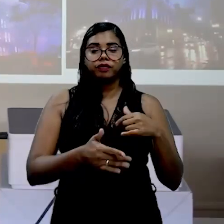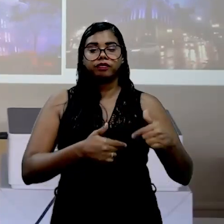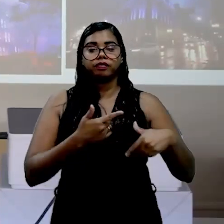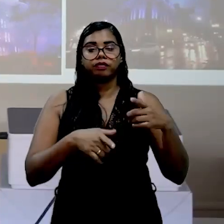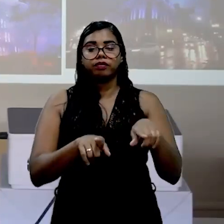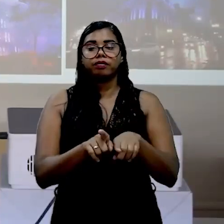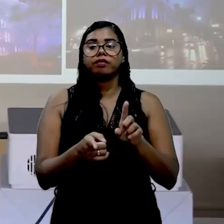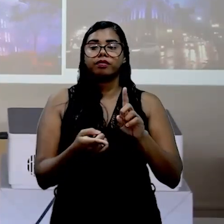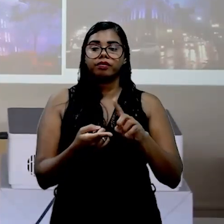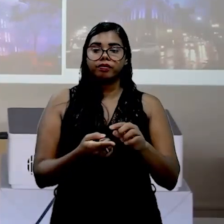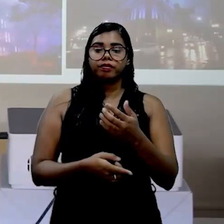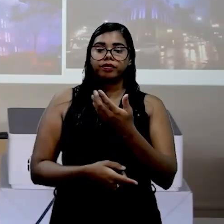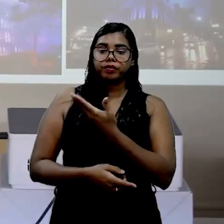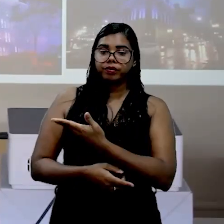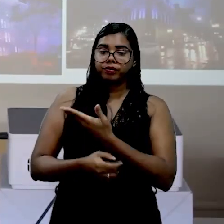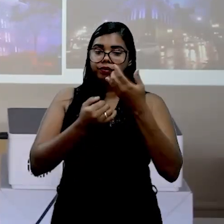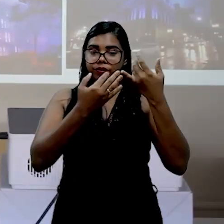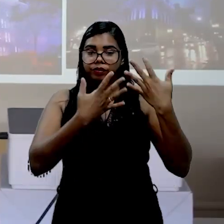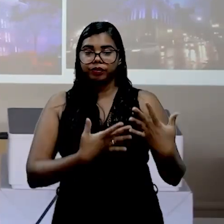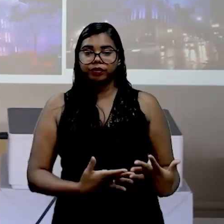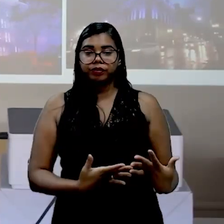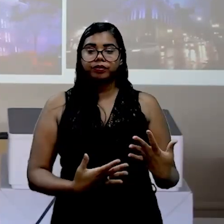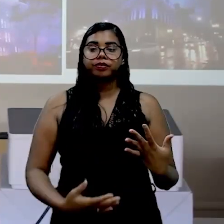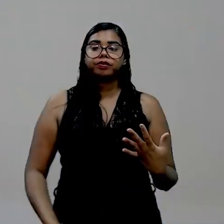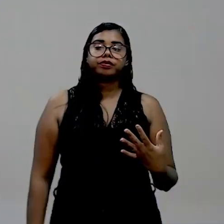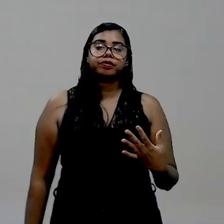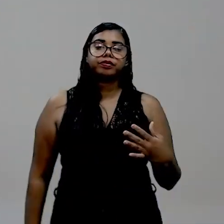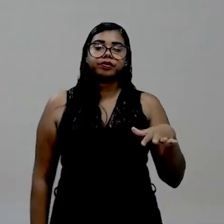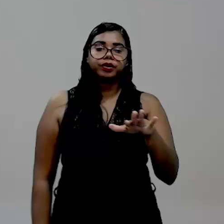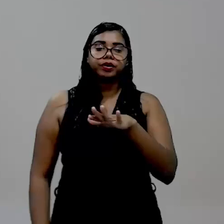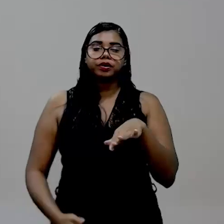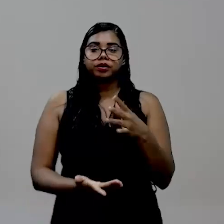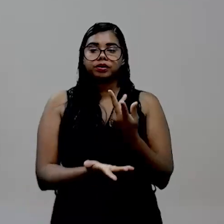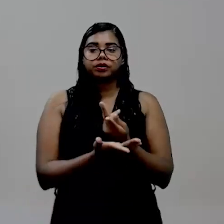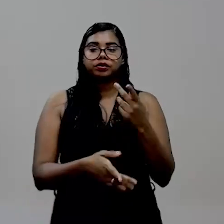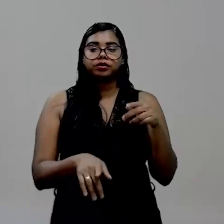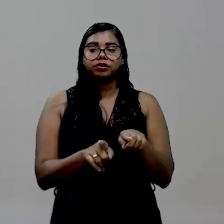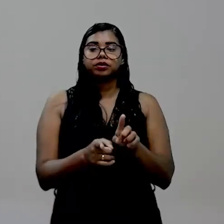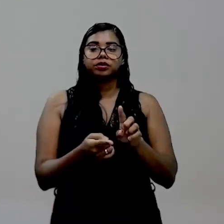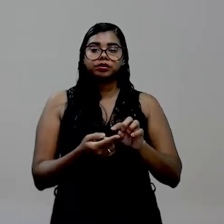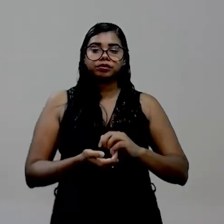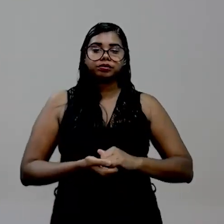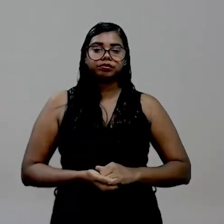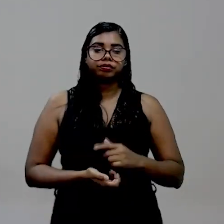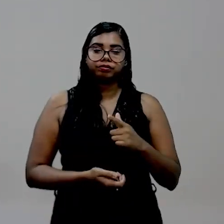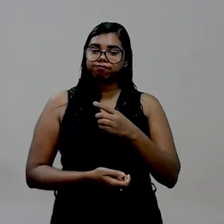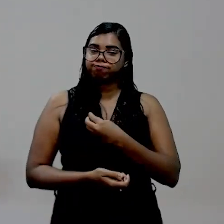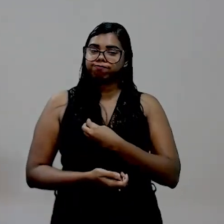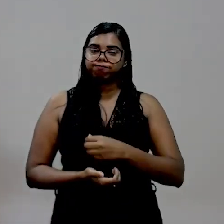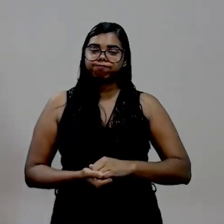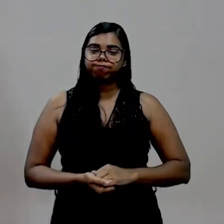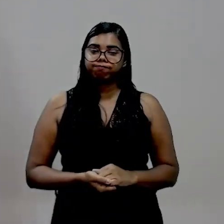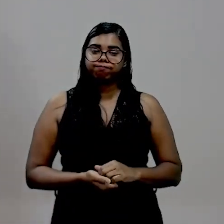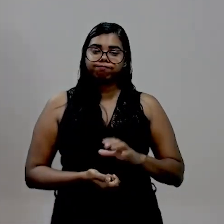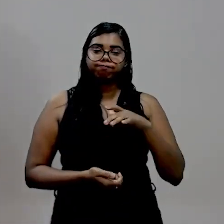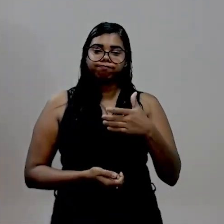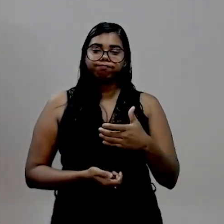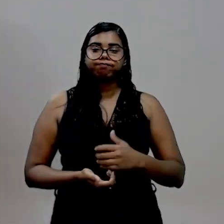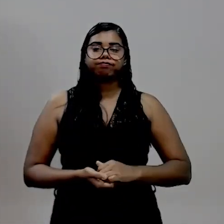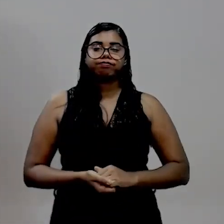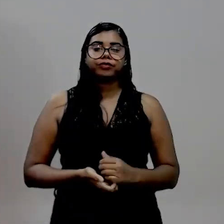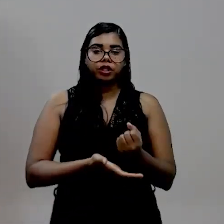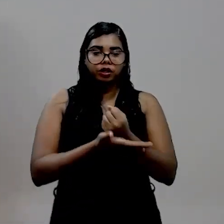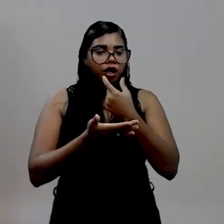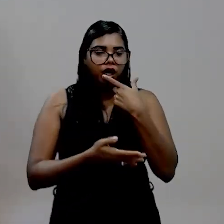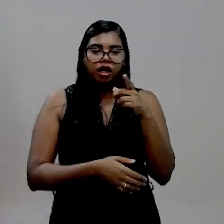pacientes homens, é que a maioria das vezes eles não se cuidam. Não se cuidam. Você passa um remédio, ele não